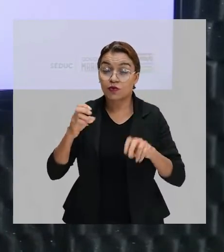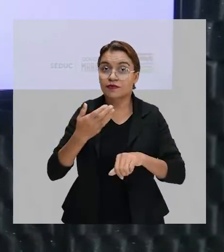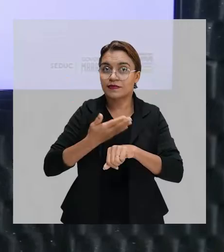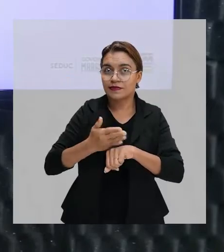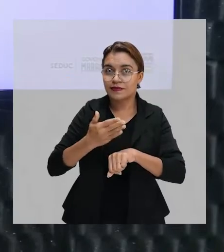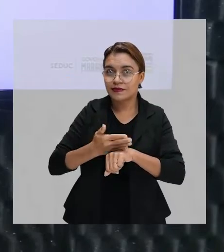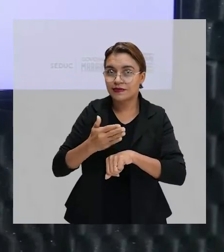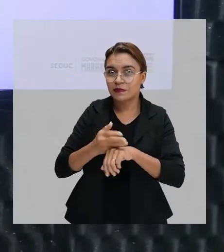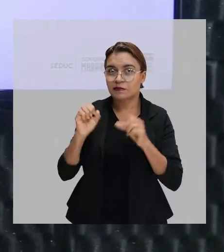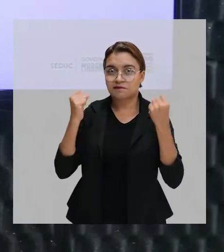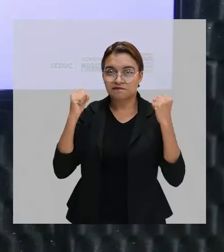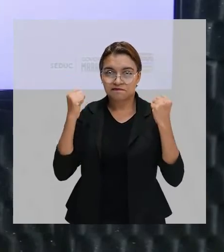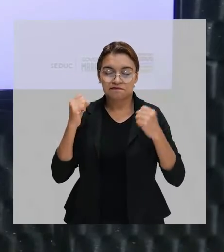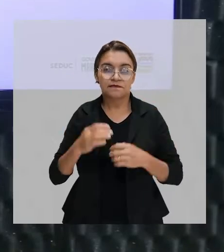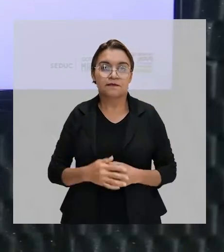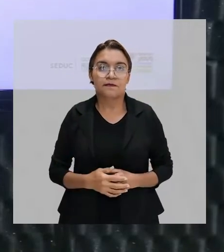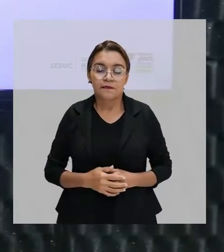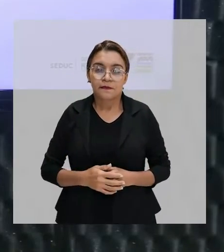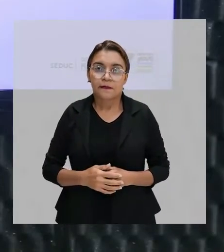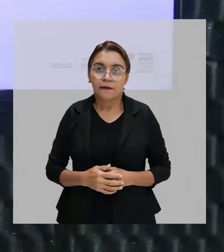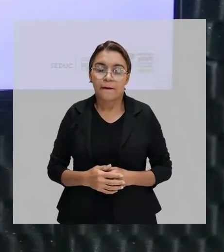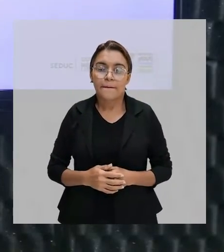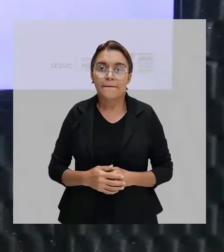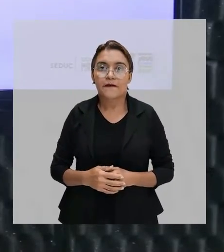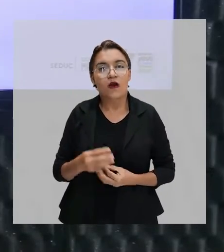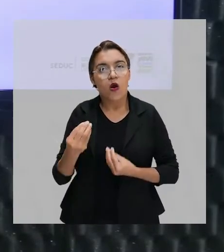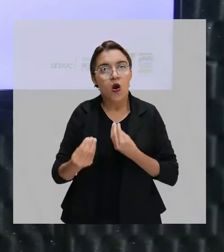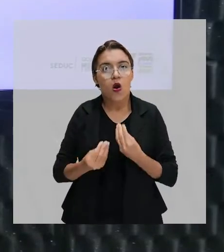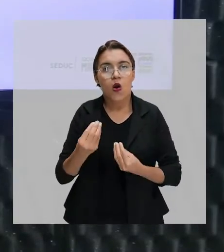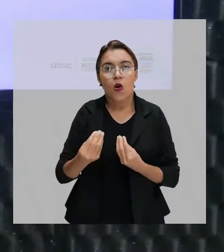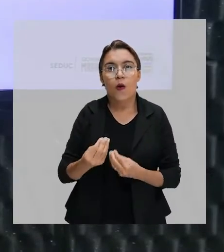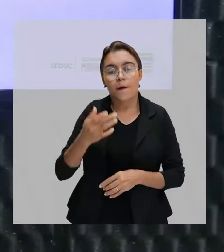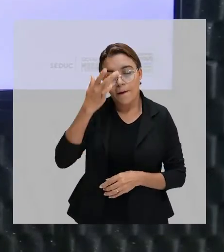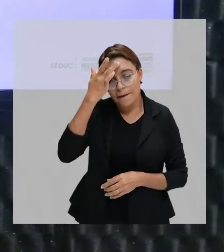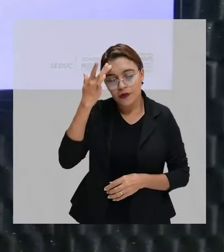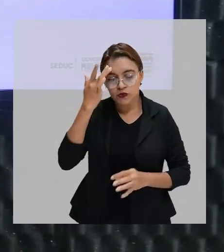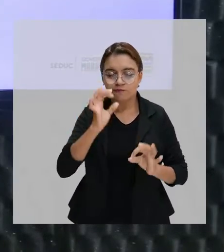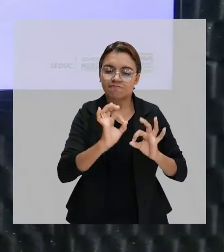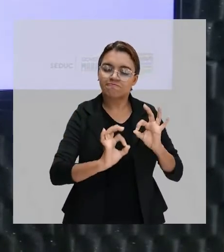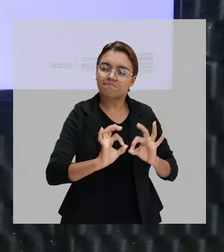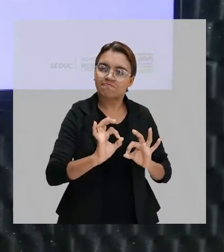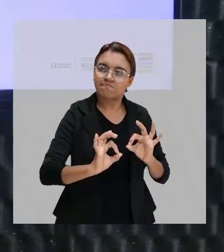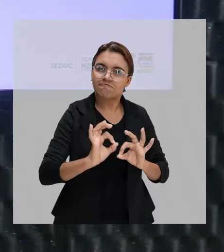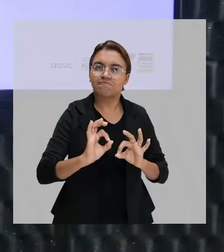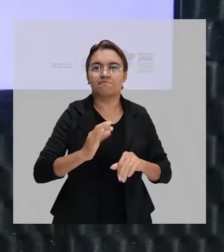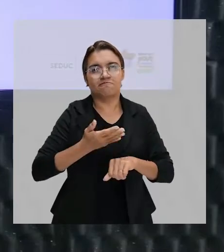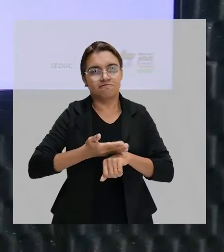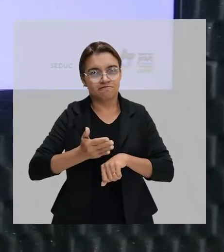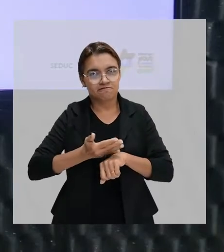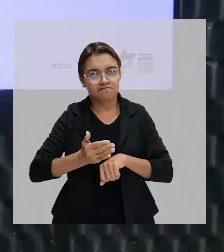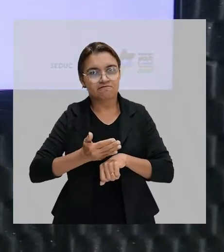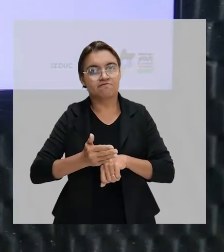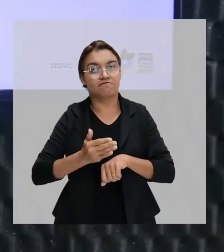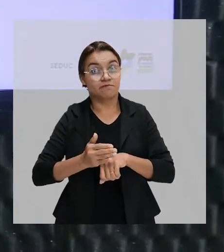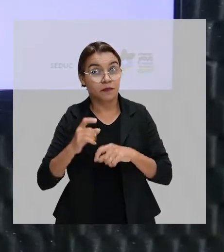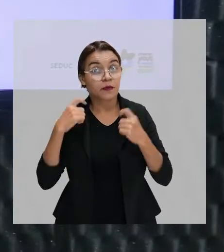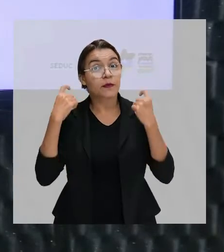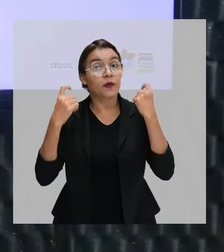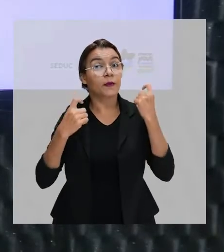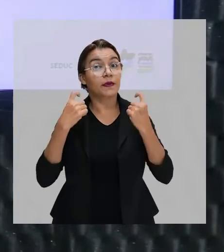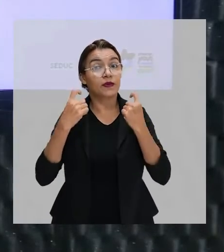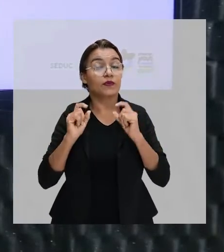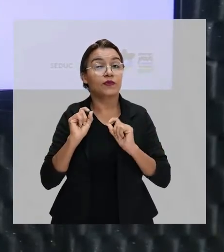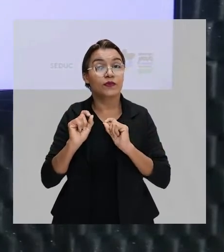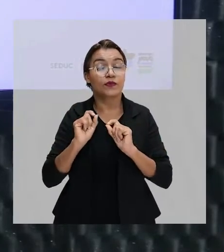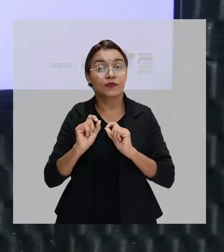esportivo com que o ao indivíduo que tá limpando ejando esse treinamento ele deve se preocupar